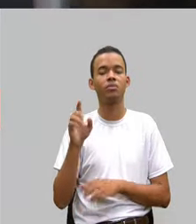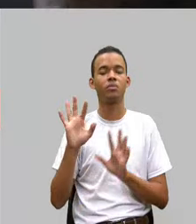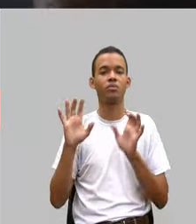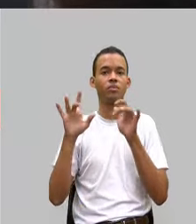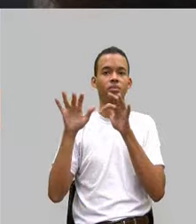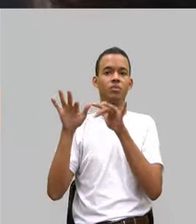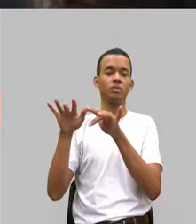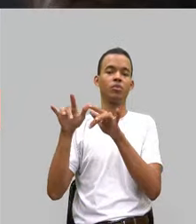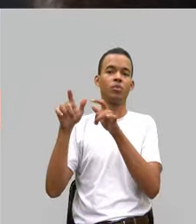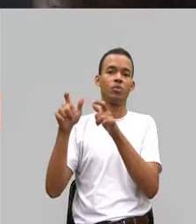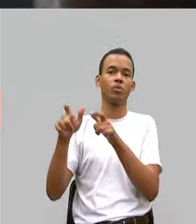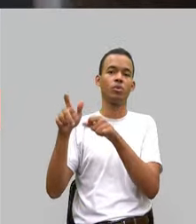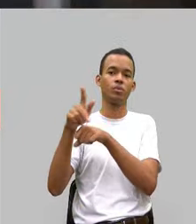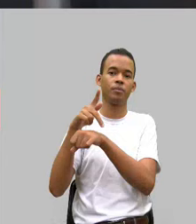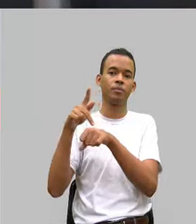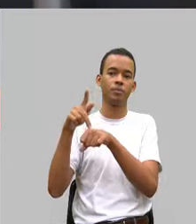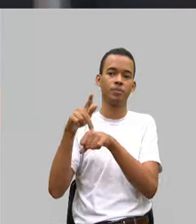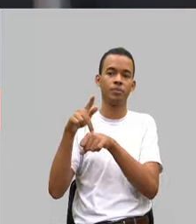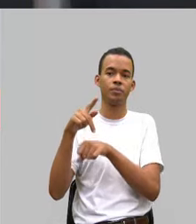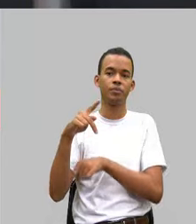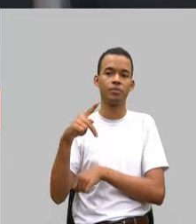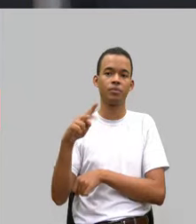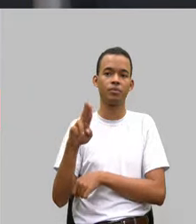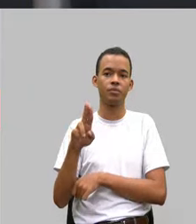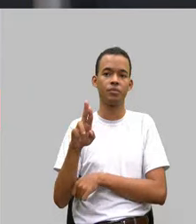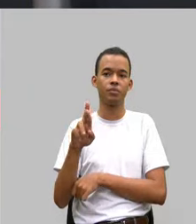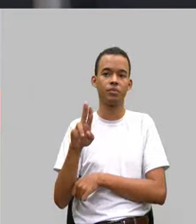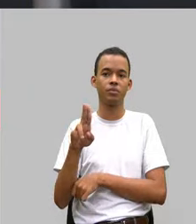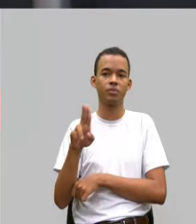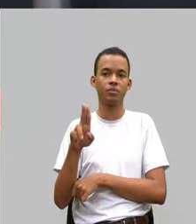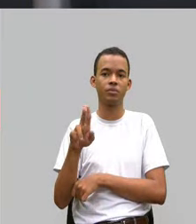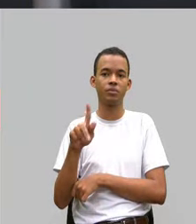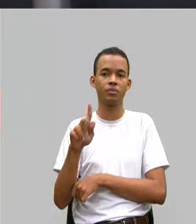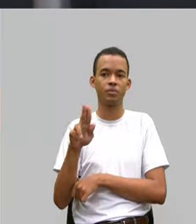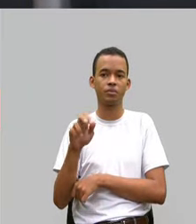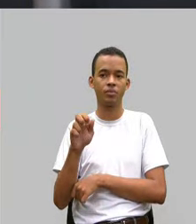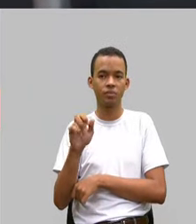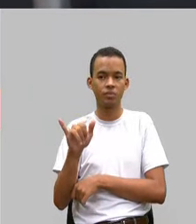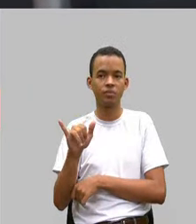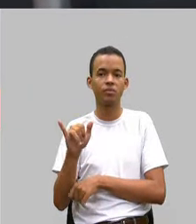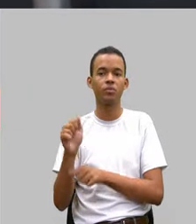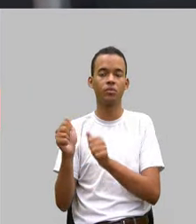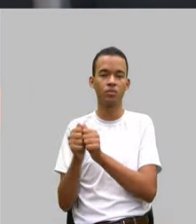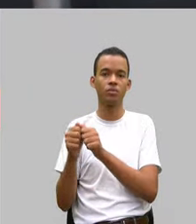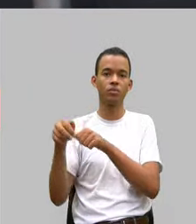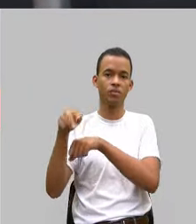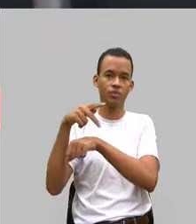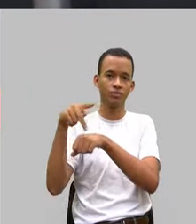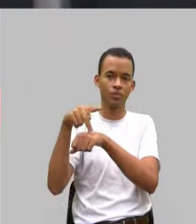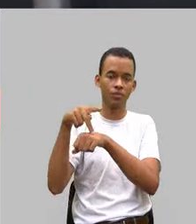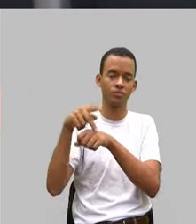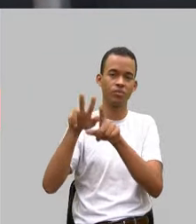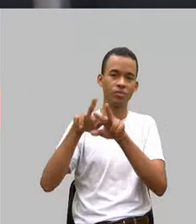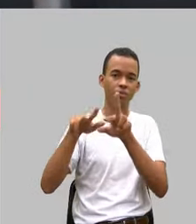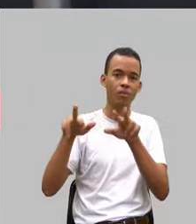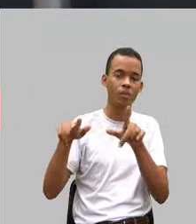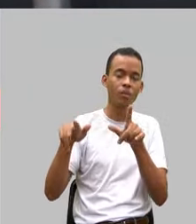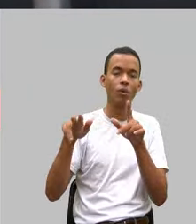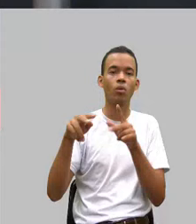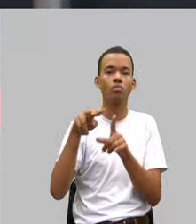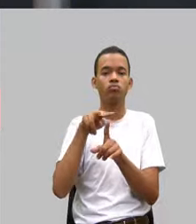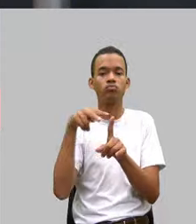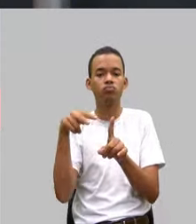Uruguai onde tecemos juntos aos irmãos latinos as perspectivas de atenção em saúde pública